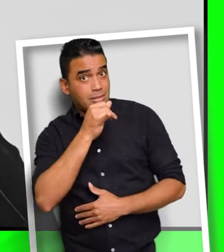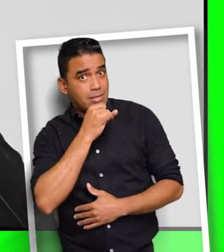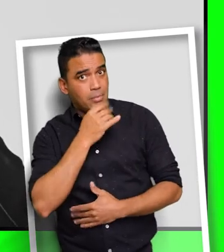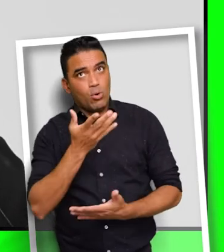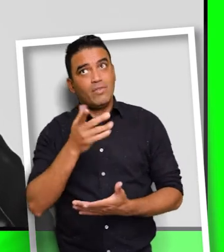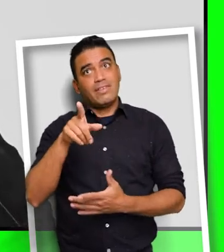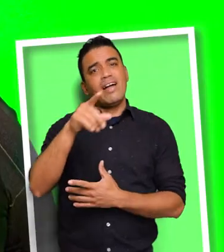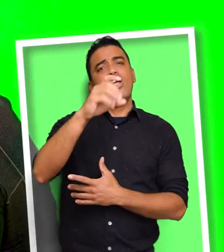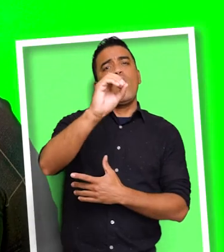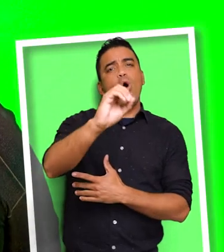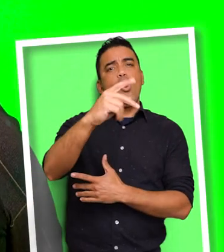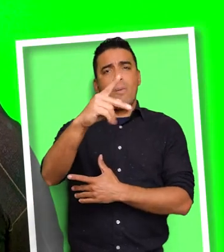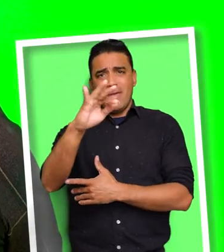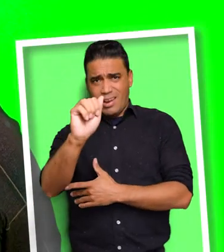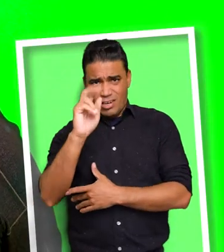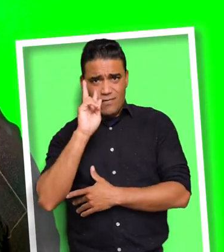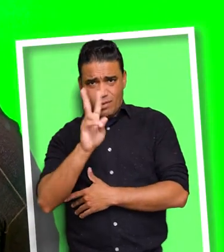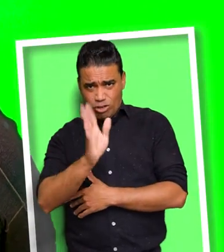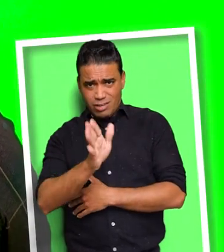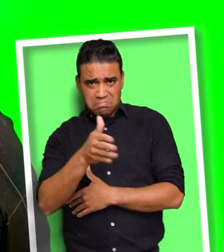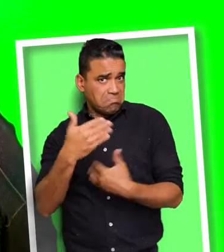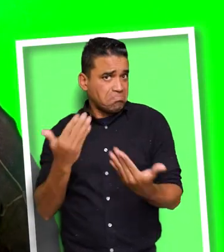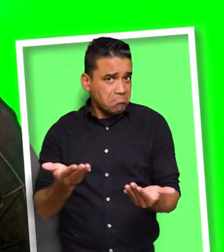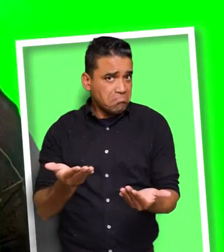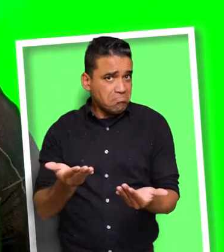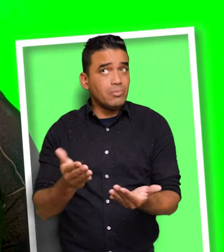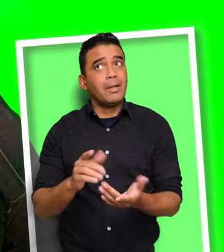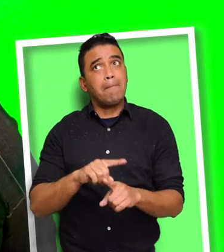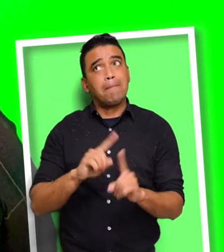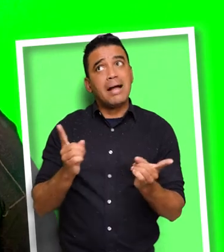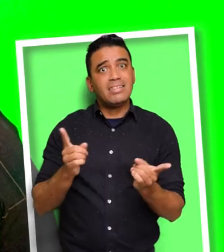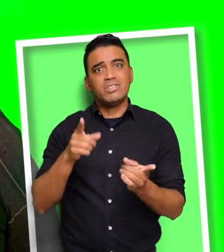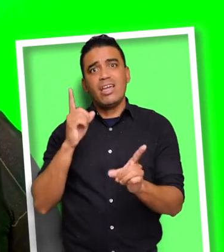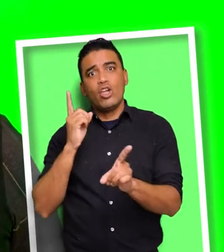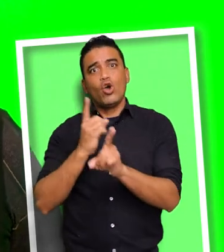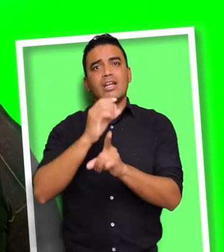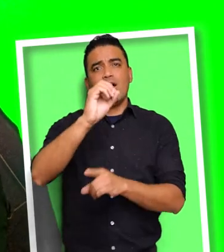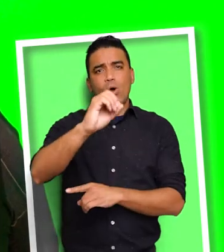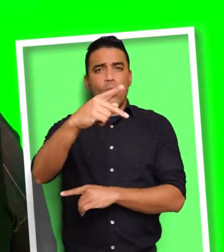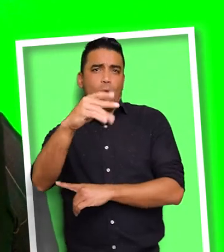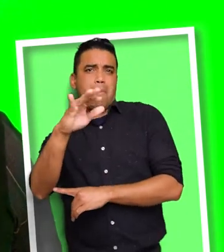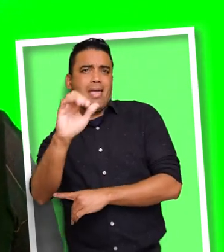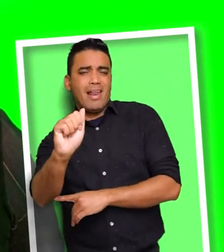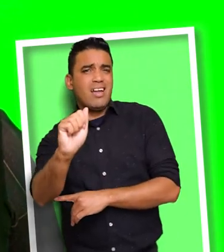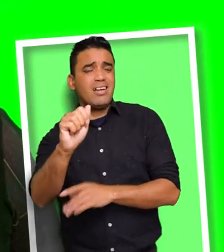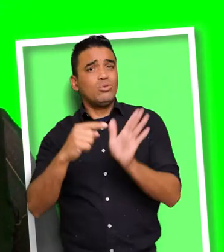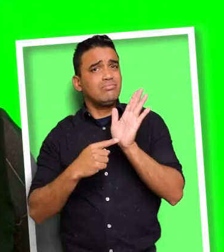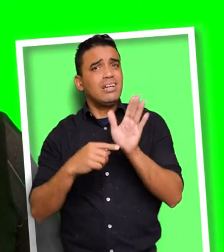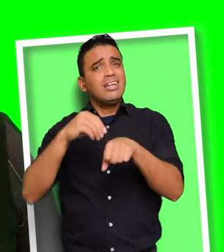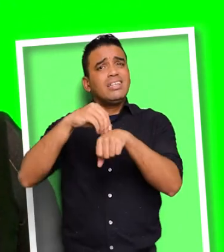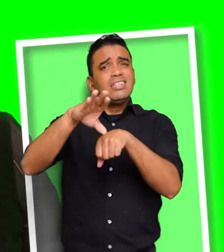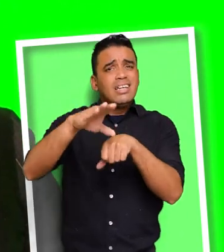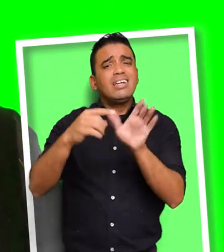você está assistindo uma ópera, não sei se vocês já assistiram uma ópera na vida de vocês, mas é mais fácil encontrar óperas. Indico, inclusive, que